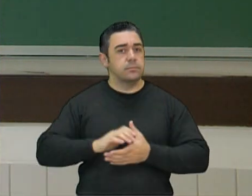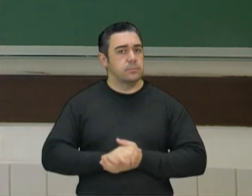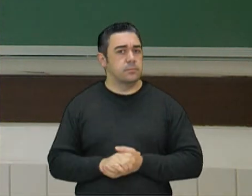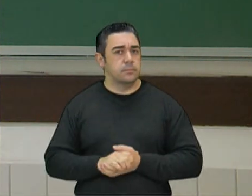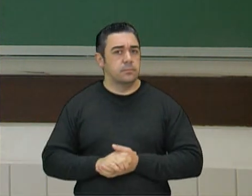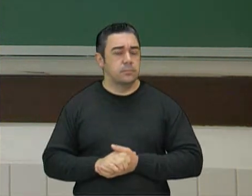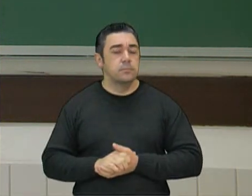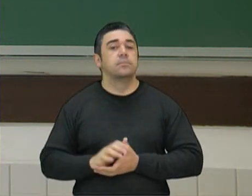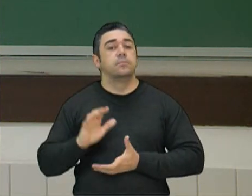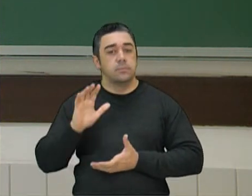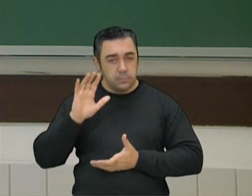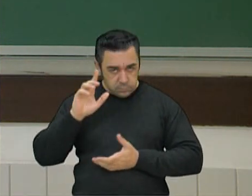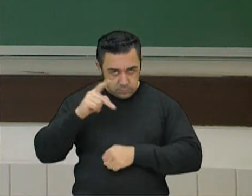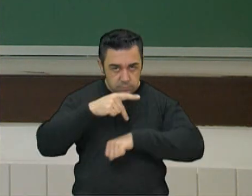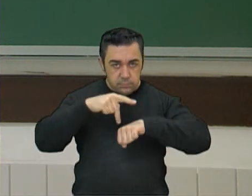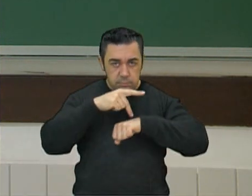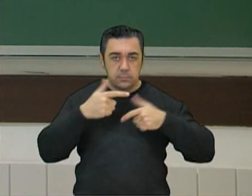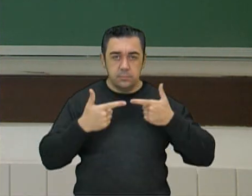Na Espanha,